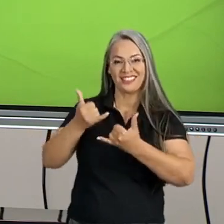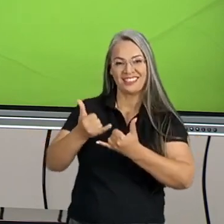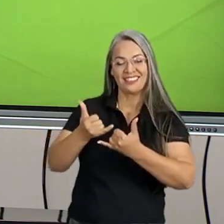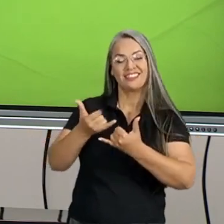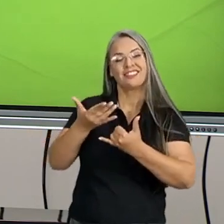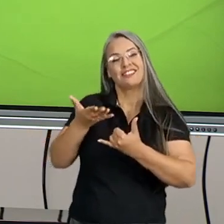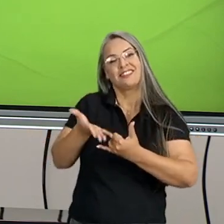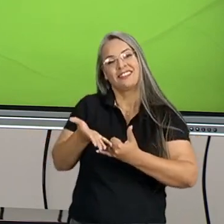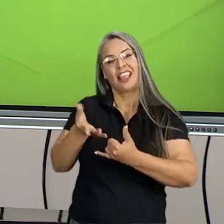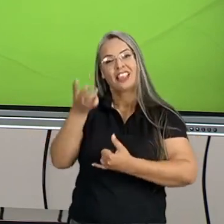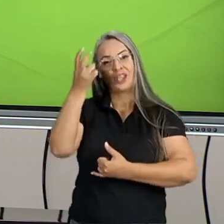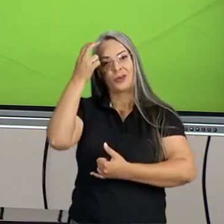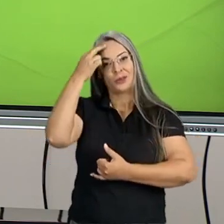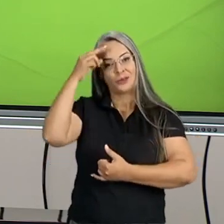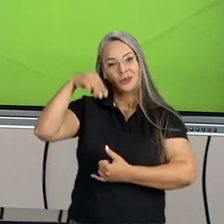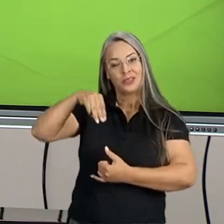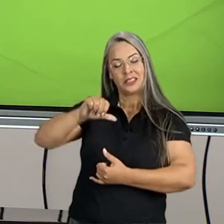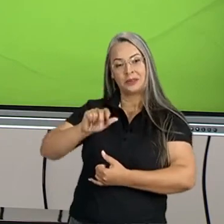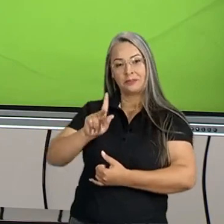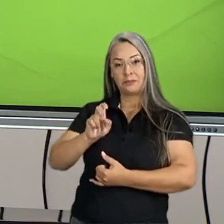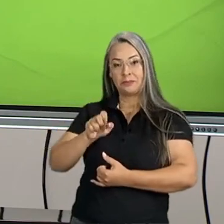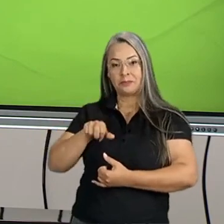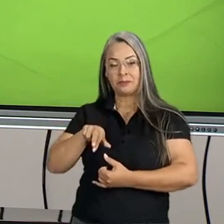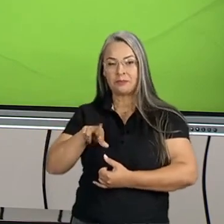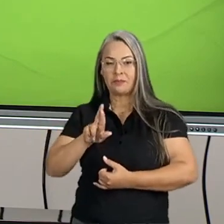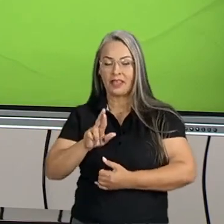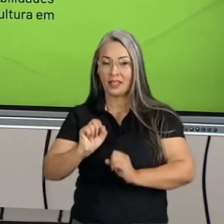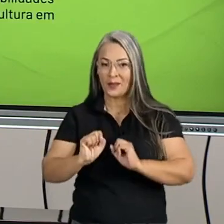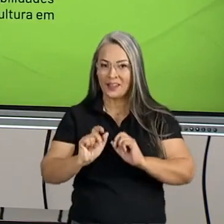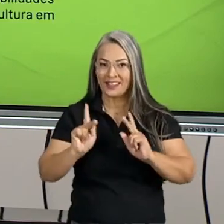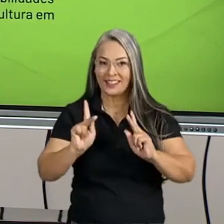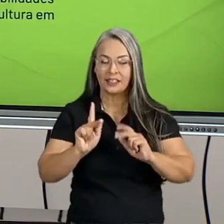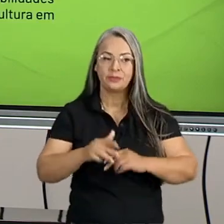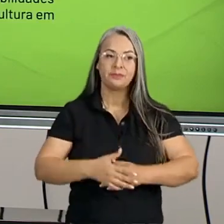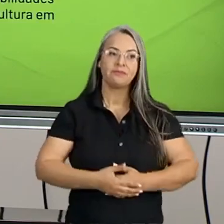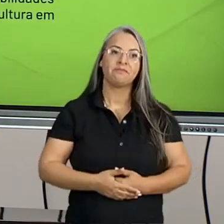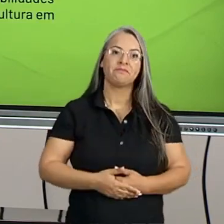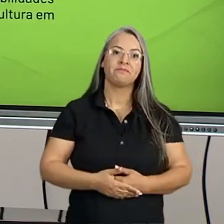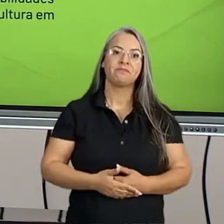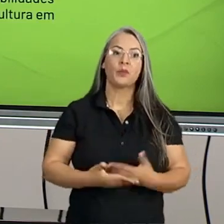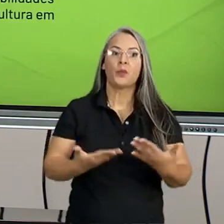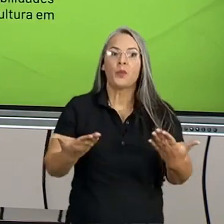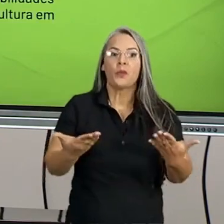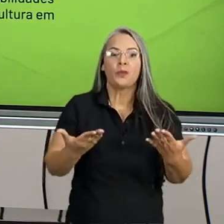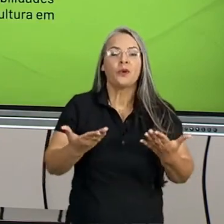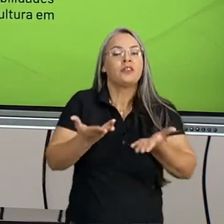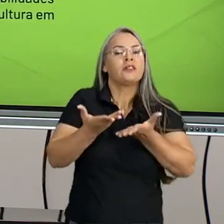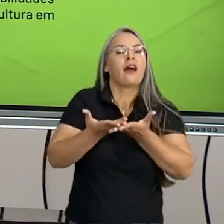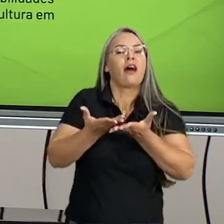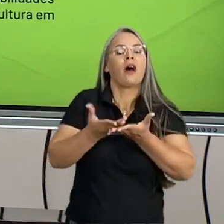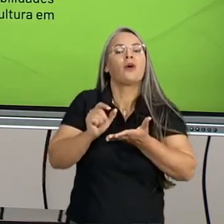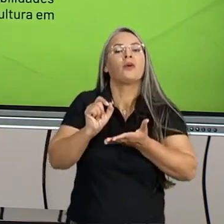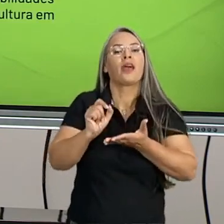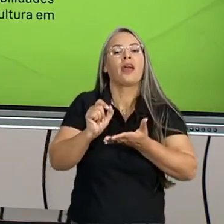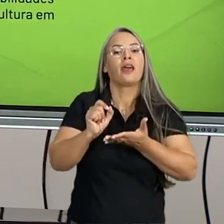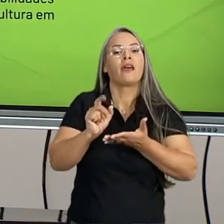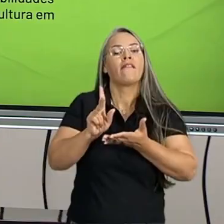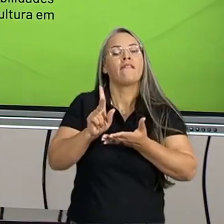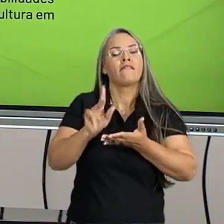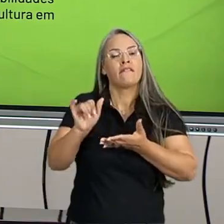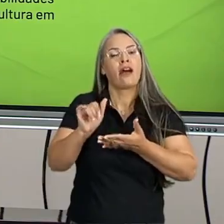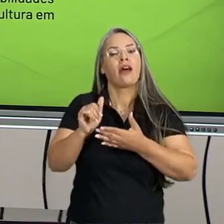inicial da cultura make tá bom e hoje galera hoje nós vamos continuar esse assunto